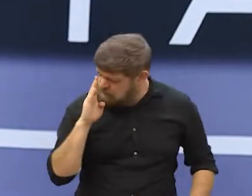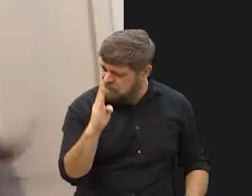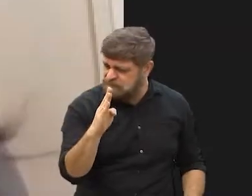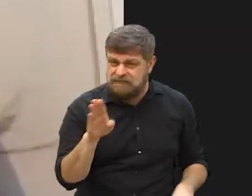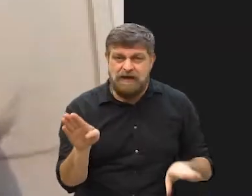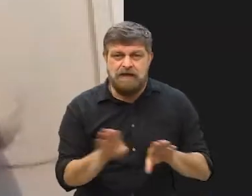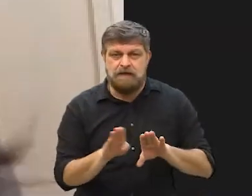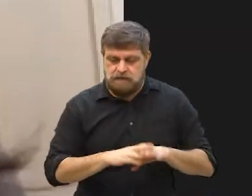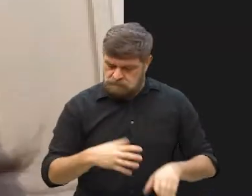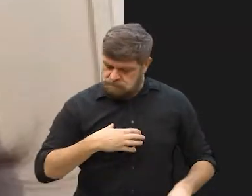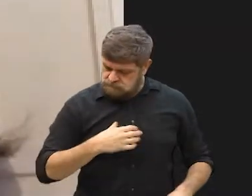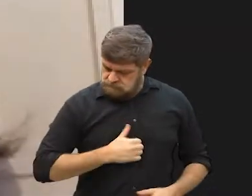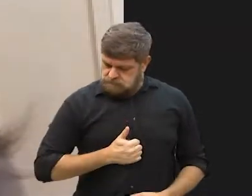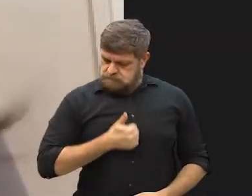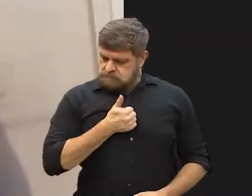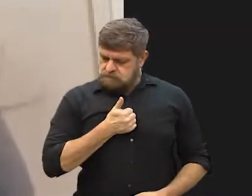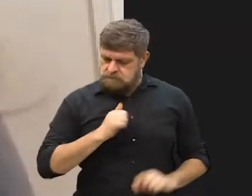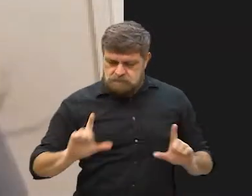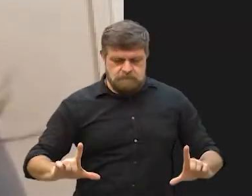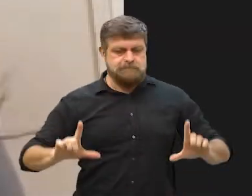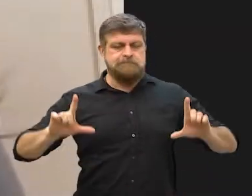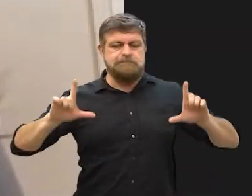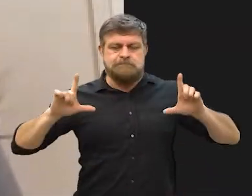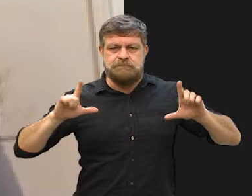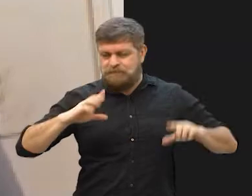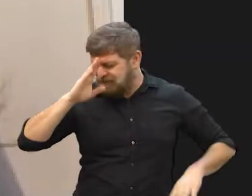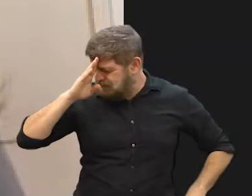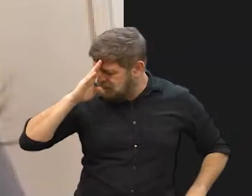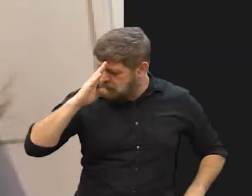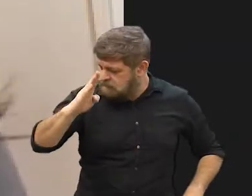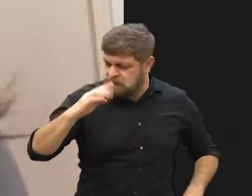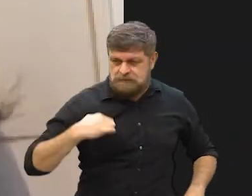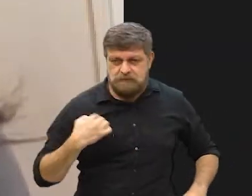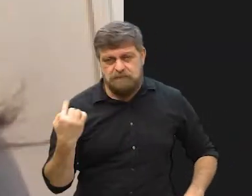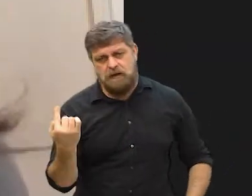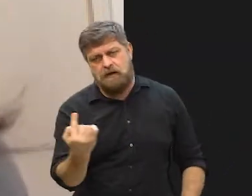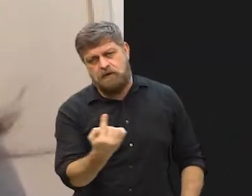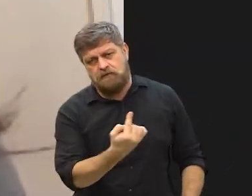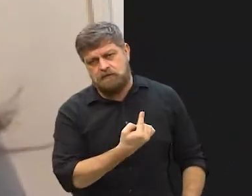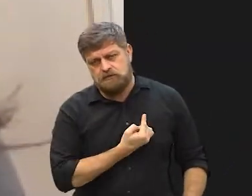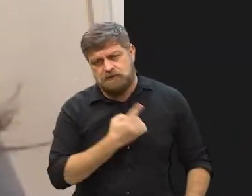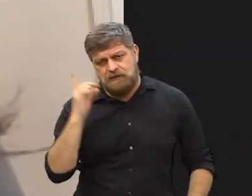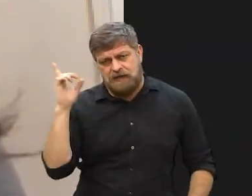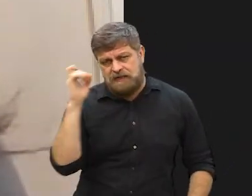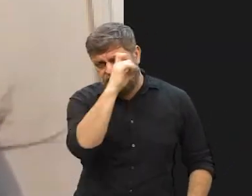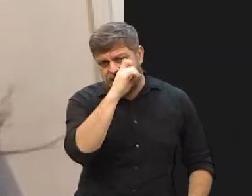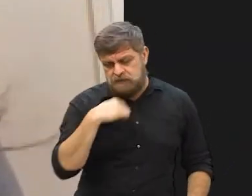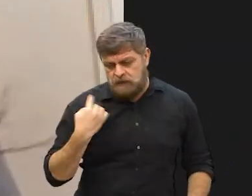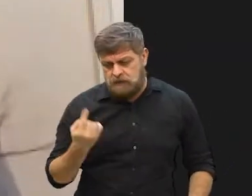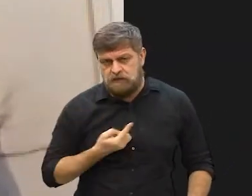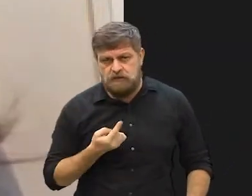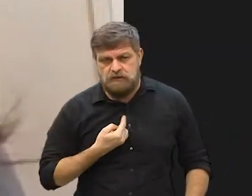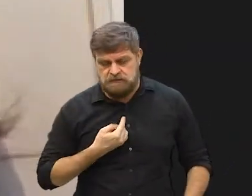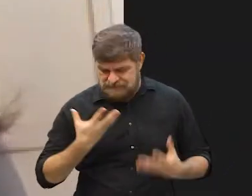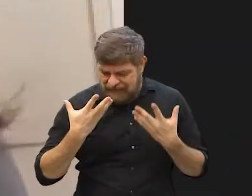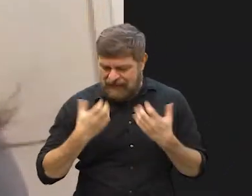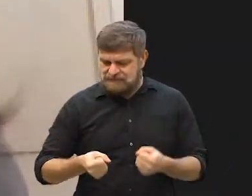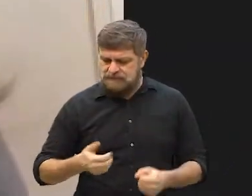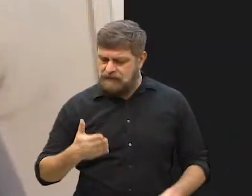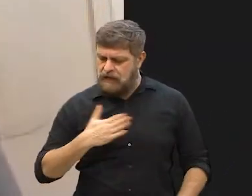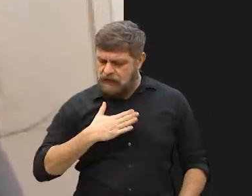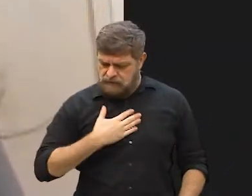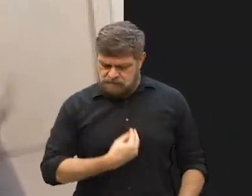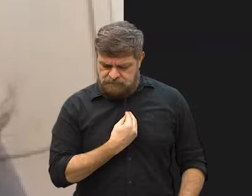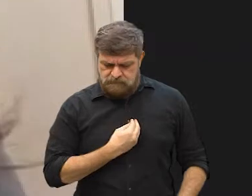questão da autoestima, trabalhar a imagem, eu acho um ponto principal nosso. A nossa dificuldade de aceitação da imagem, porque